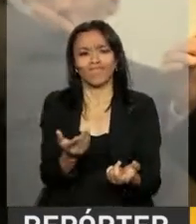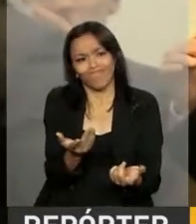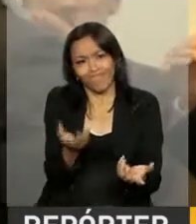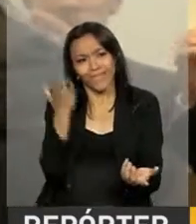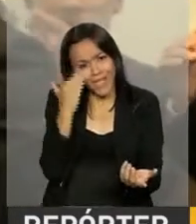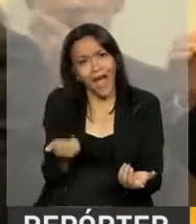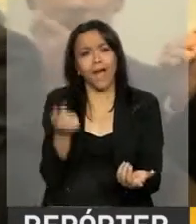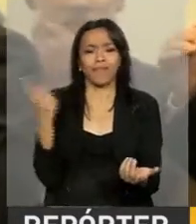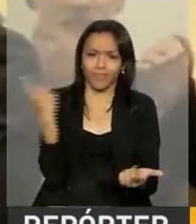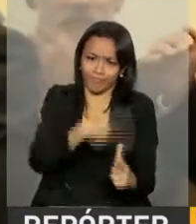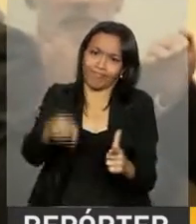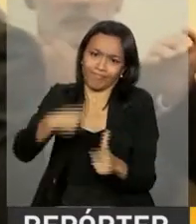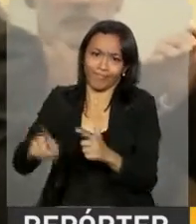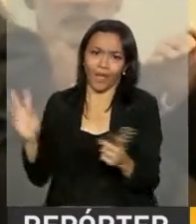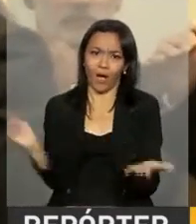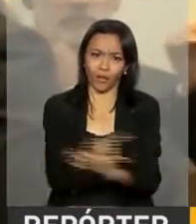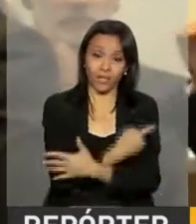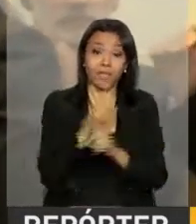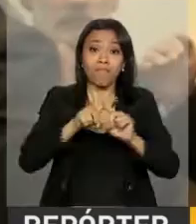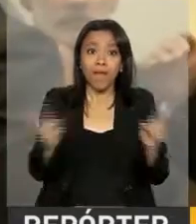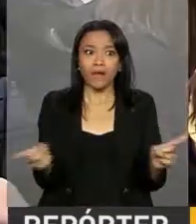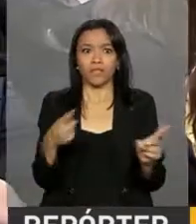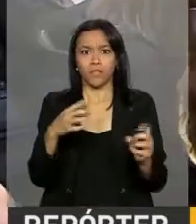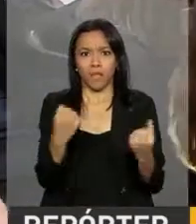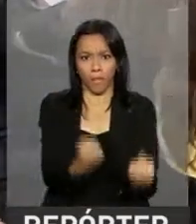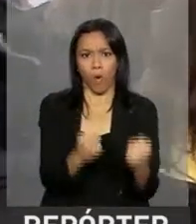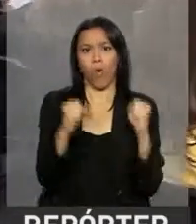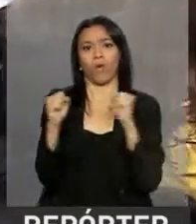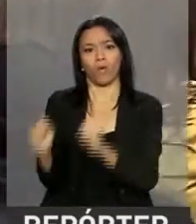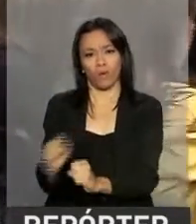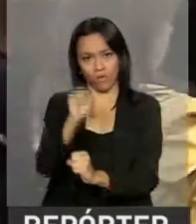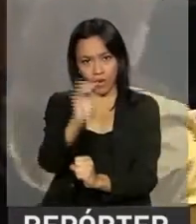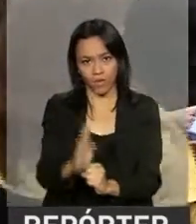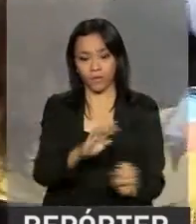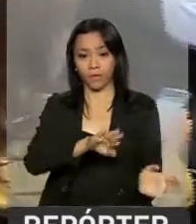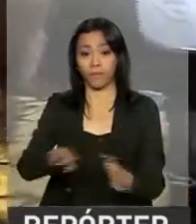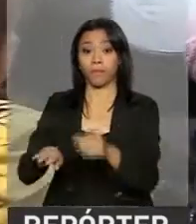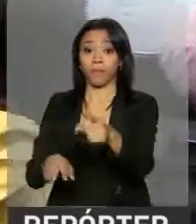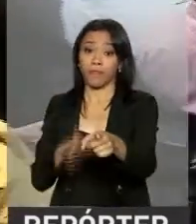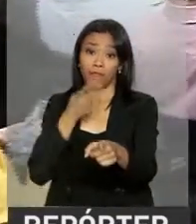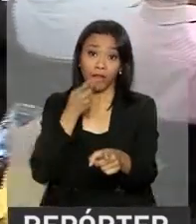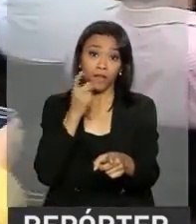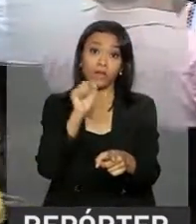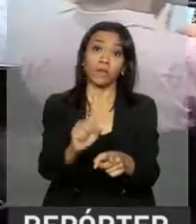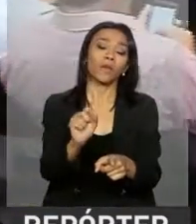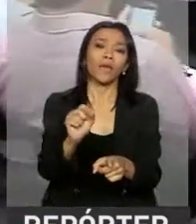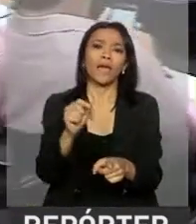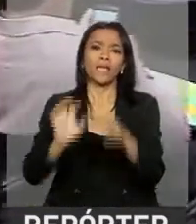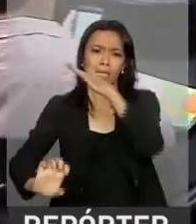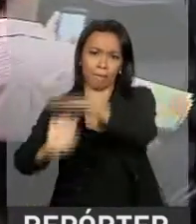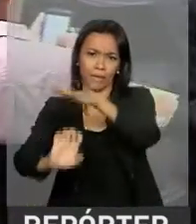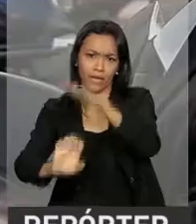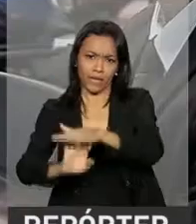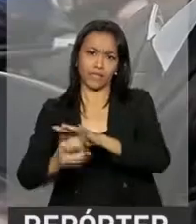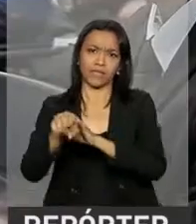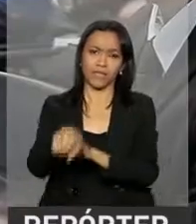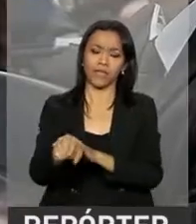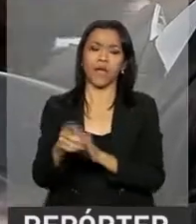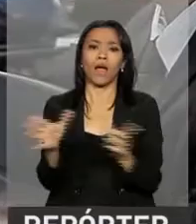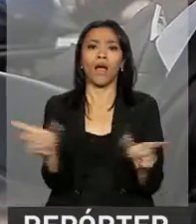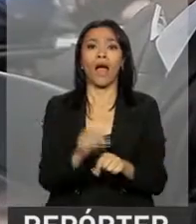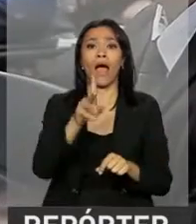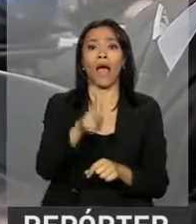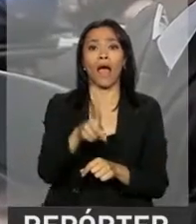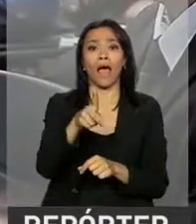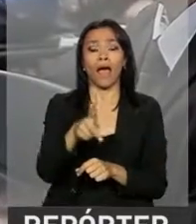estrangeiros sabe assim como nós também o potencial do mercado brasileiro a agência brasileira de promoção de exportações e investimentos apex promove